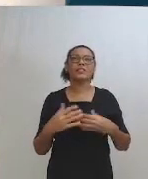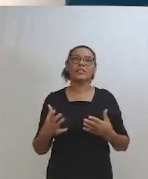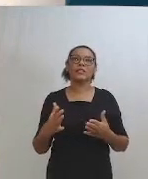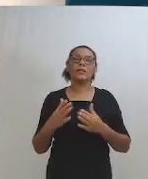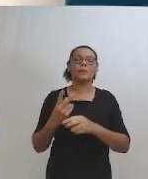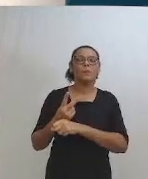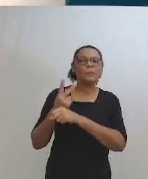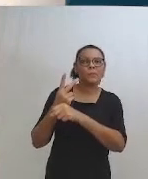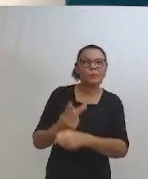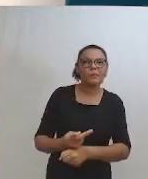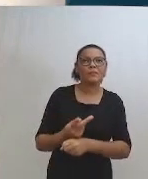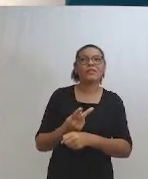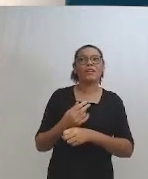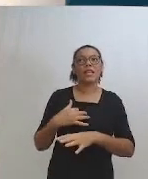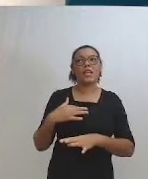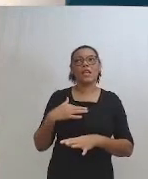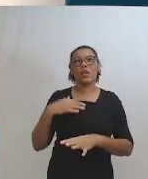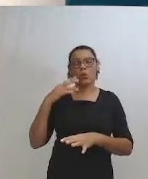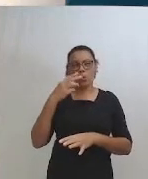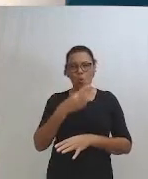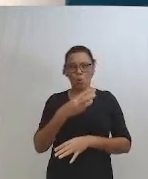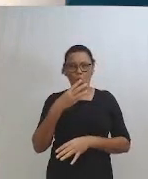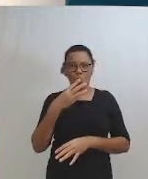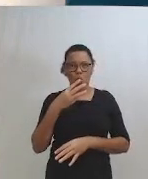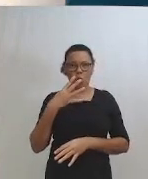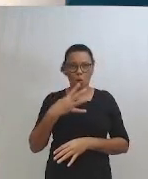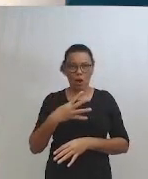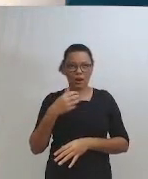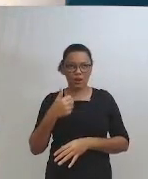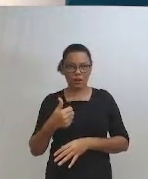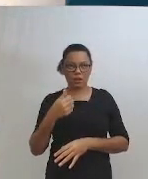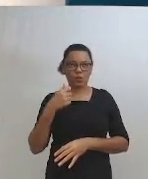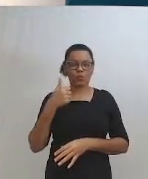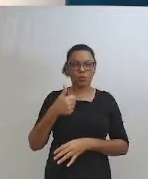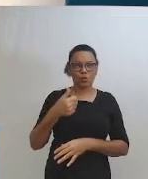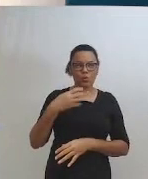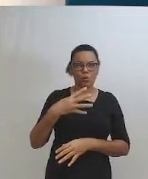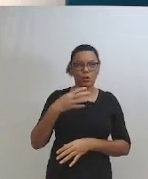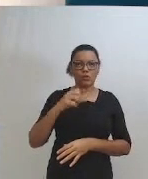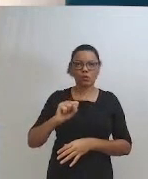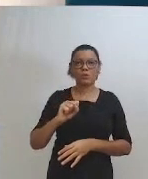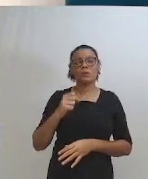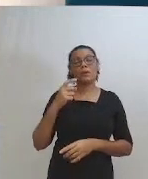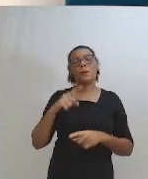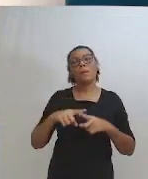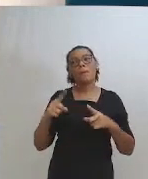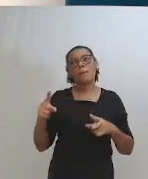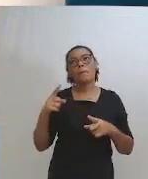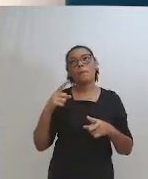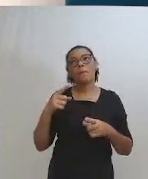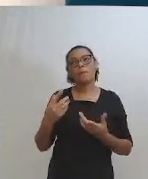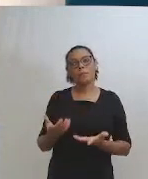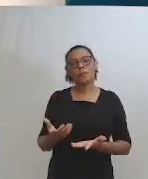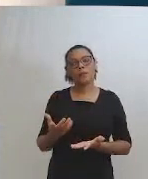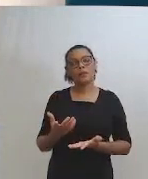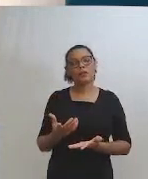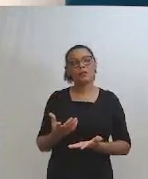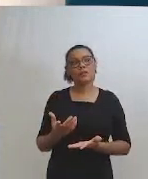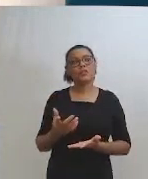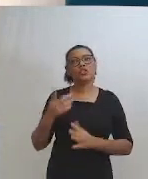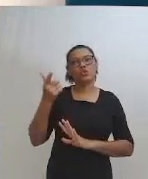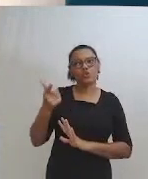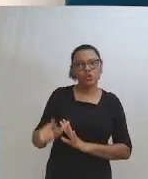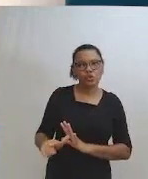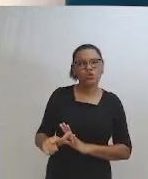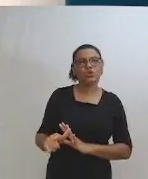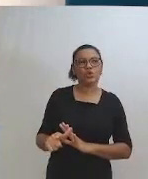foi o 41.148 em que foi estabelecida essa limitação. Mas, enfim, excelência, até novamente, por